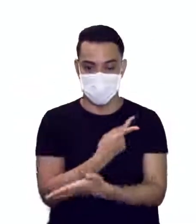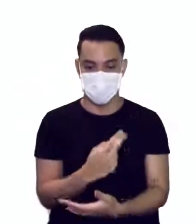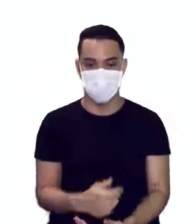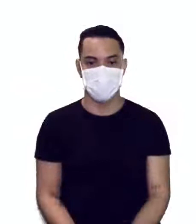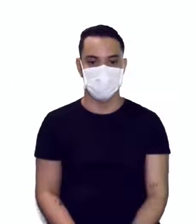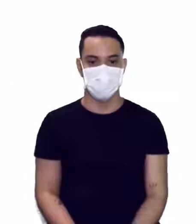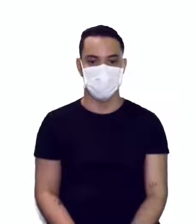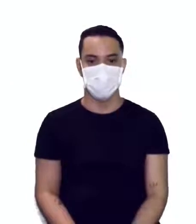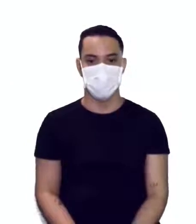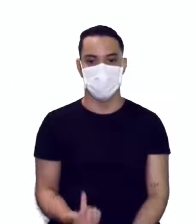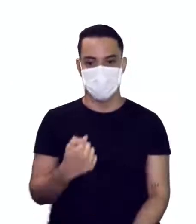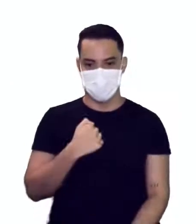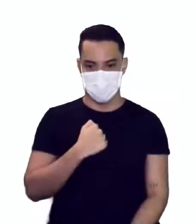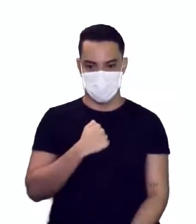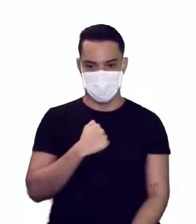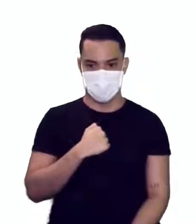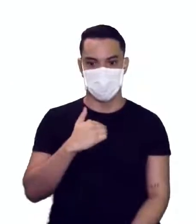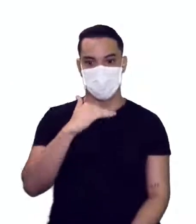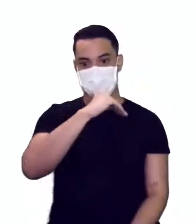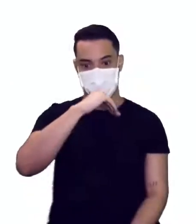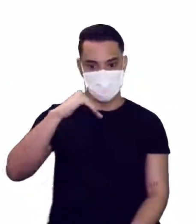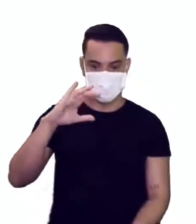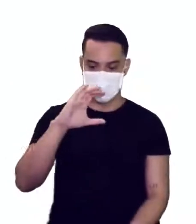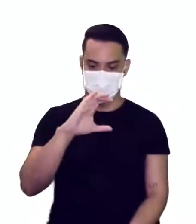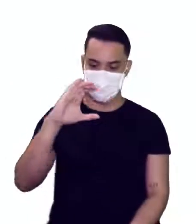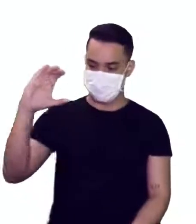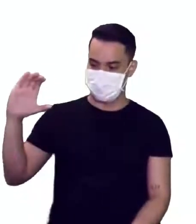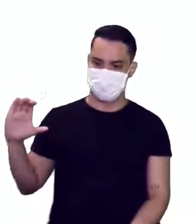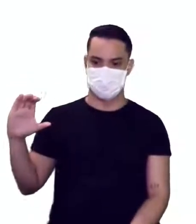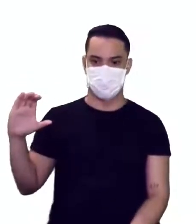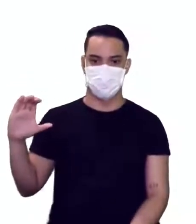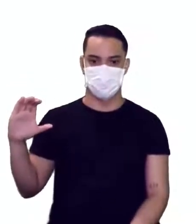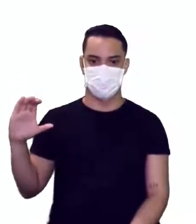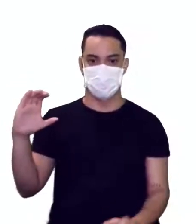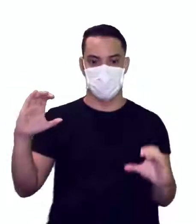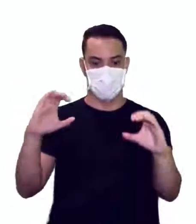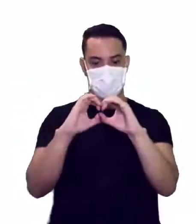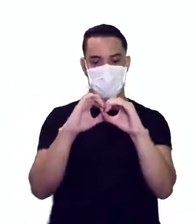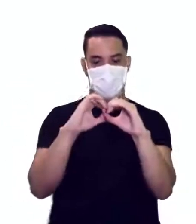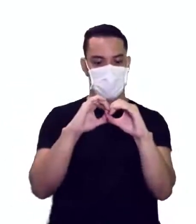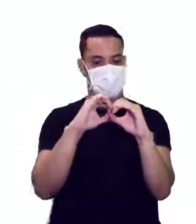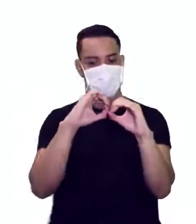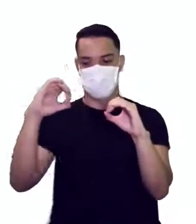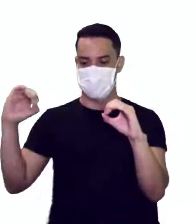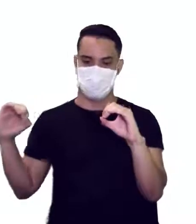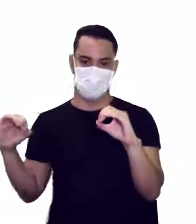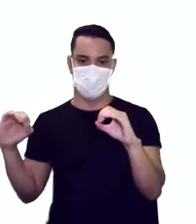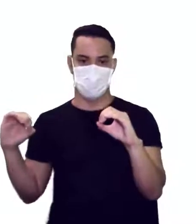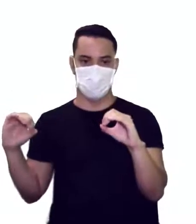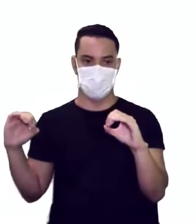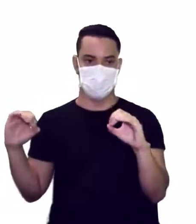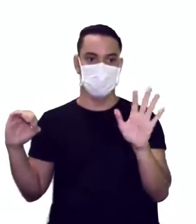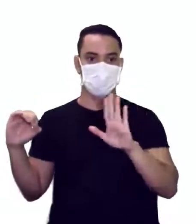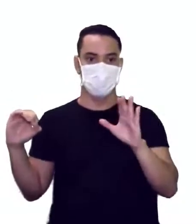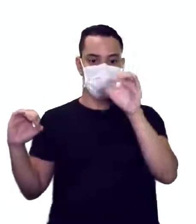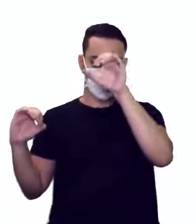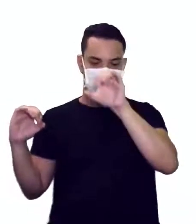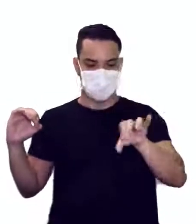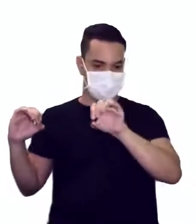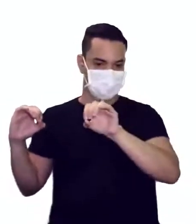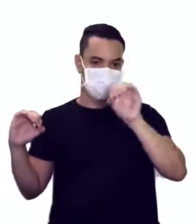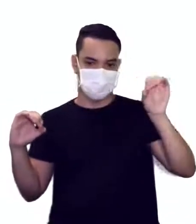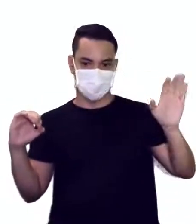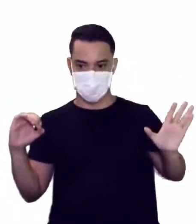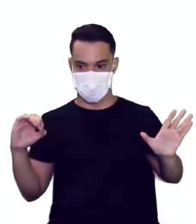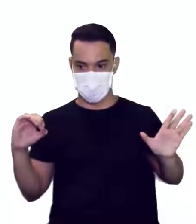só, eu tirei a segunda esfera de contato com a primeira, tá? E tirei o bastão de